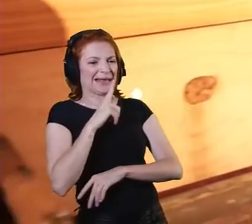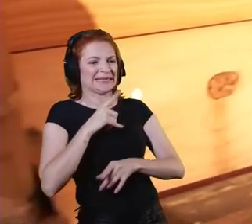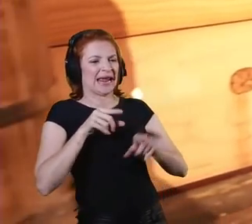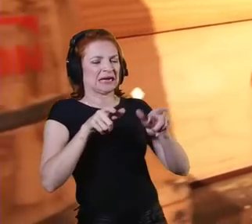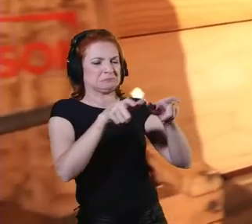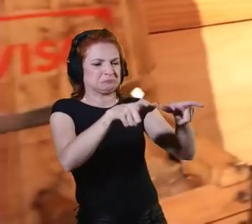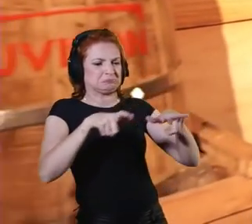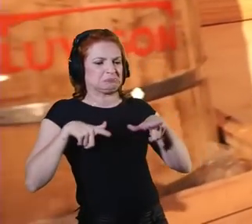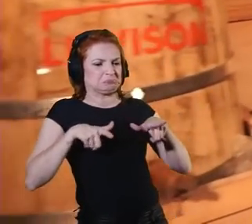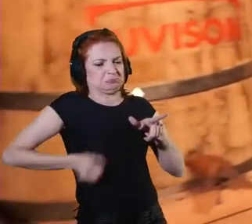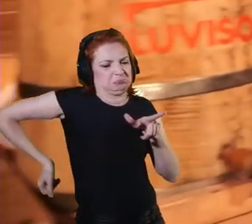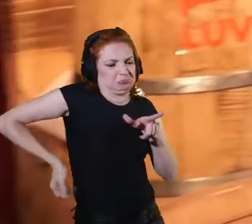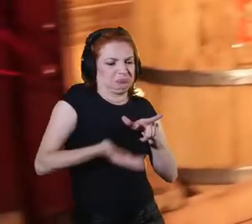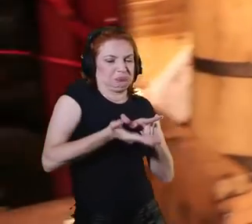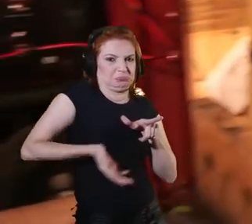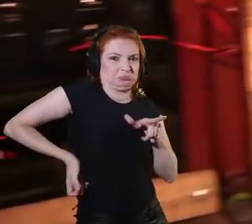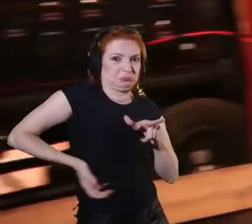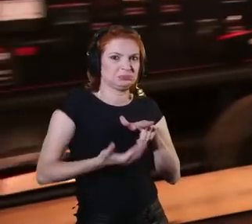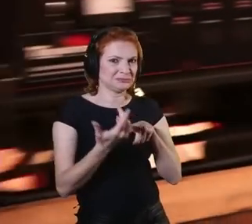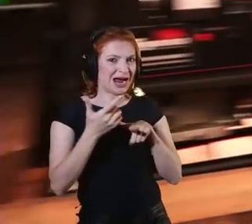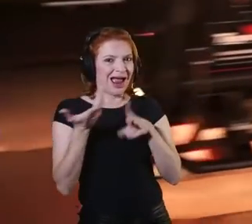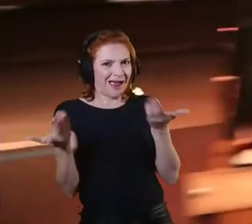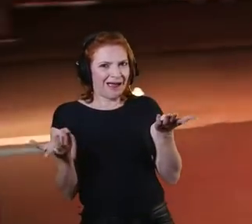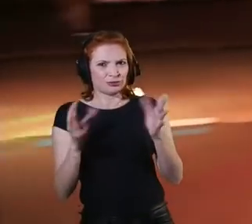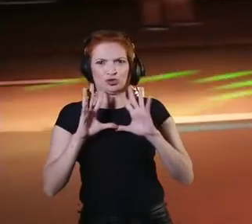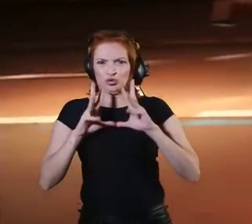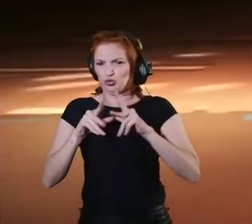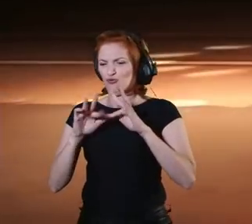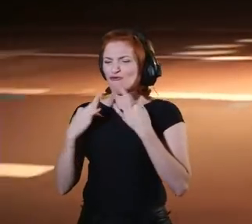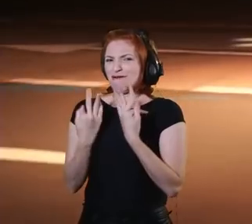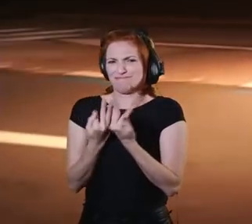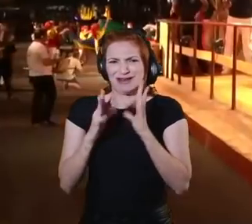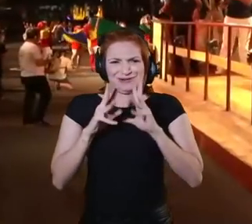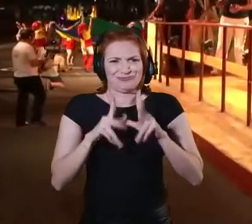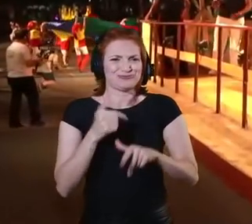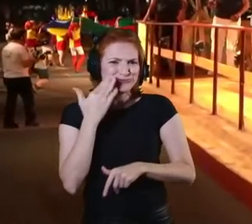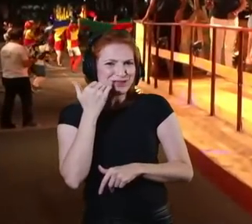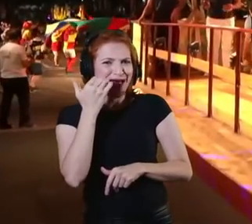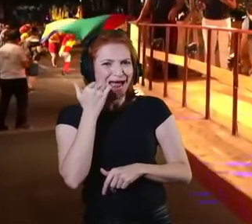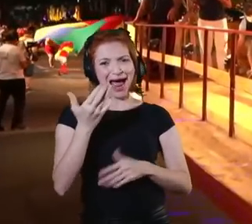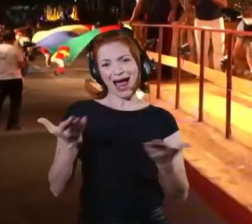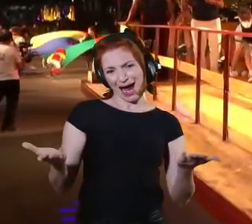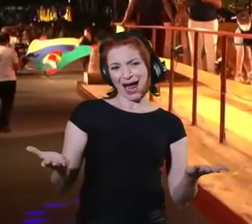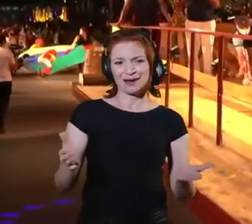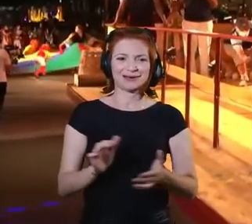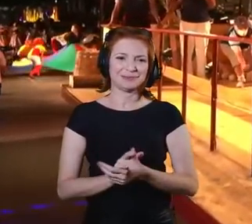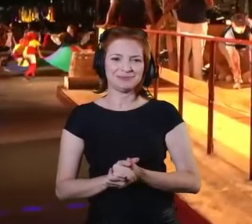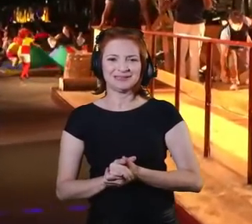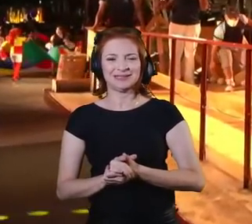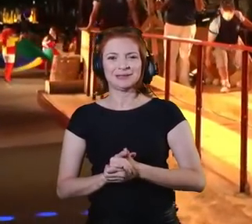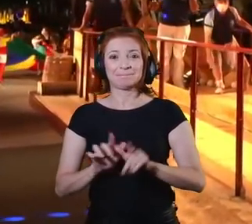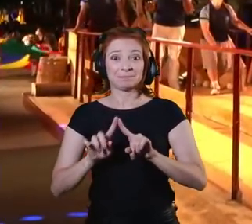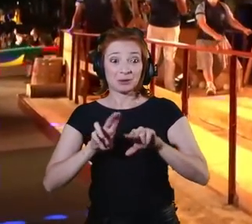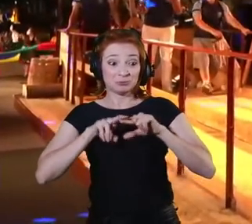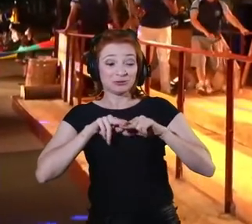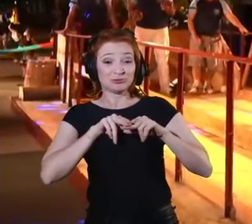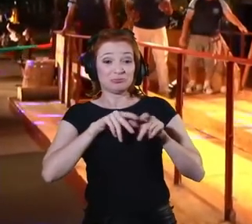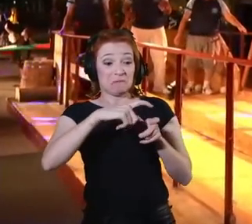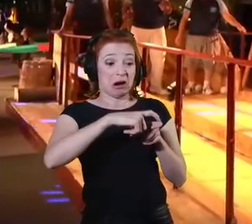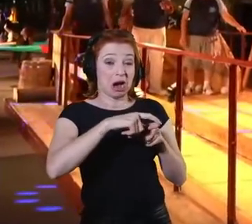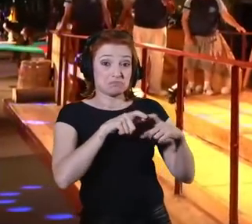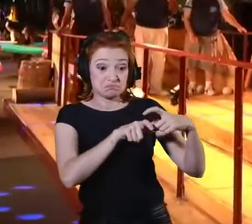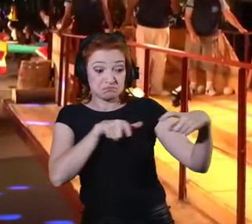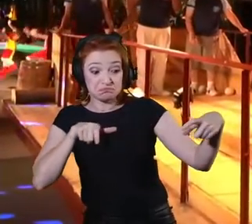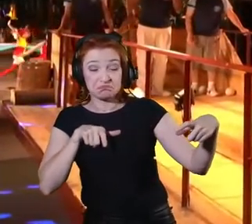bocha. E eu, meus parentes, todos são jogadores de bocha. É, vocês não perguntaram pra Kátia se ela jogou bocha. A cancha de bocha. Jogou bocha